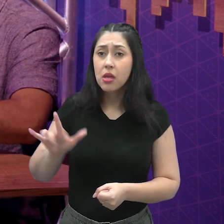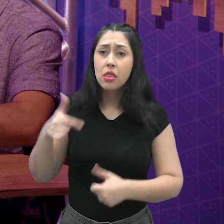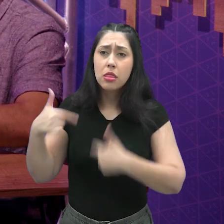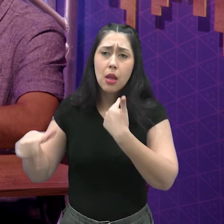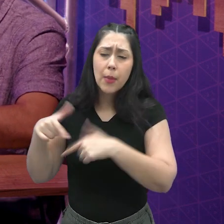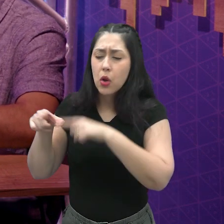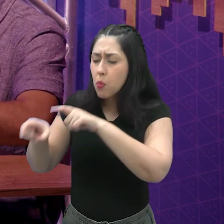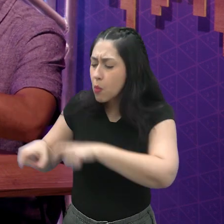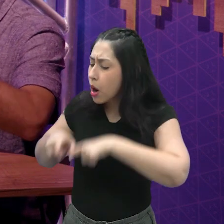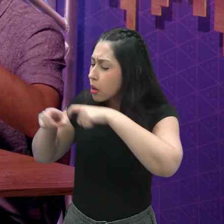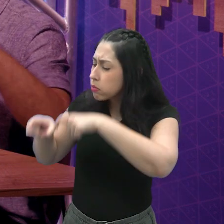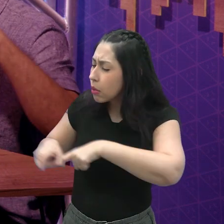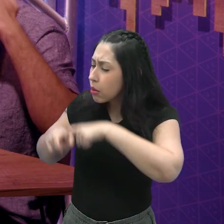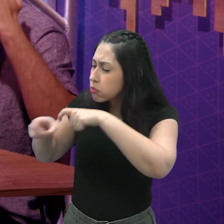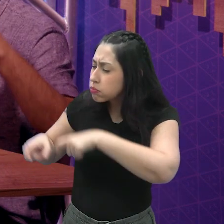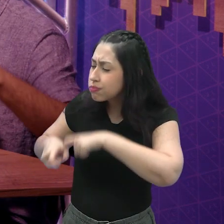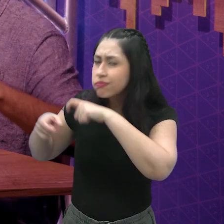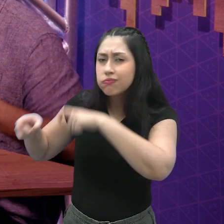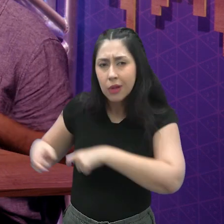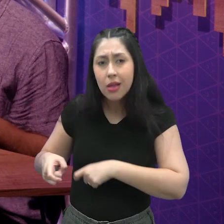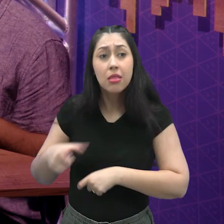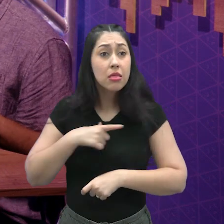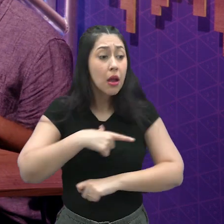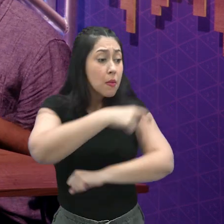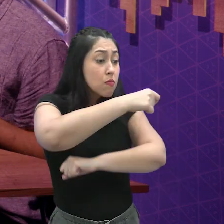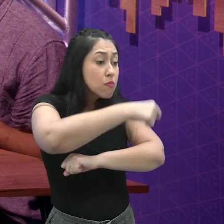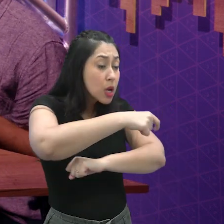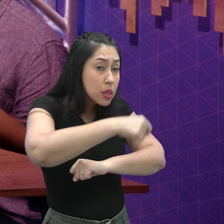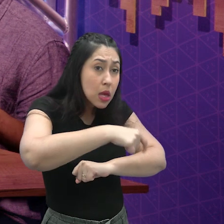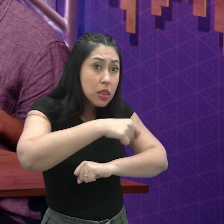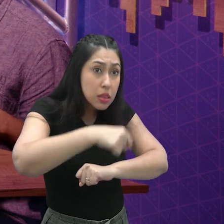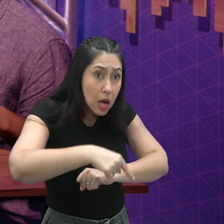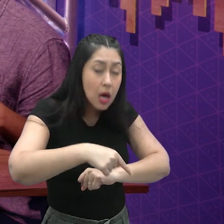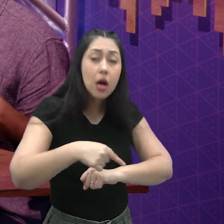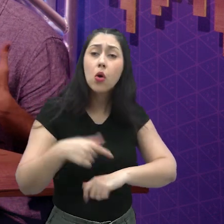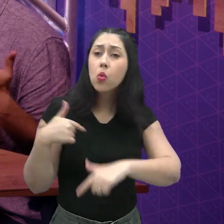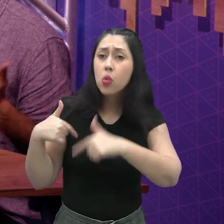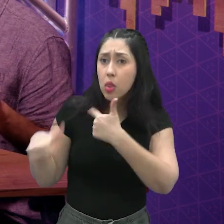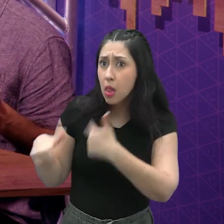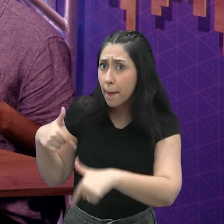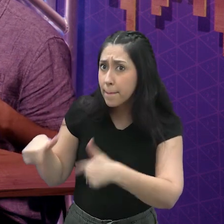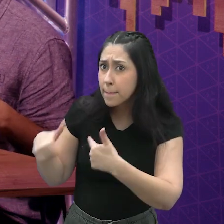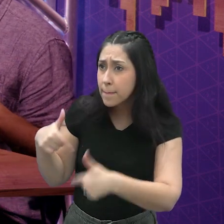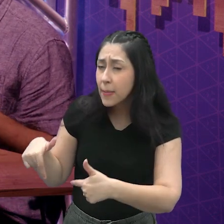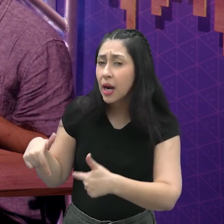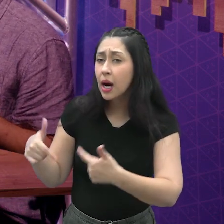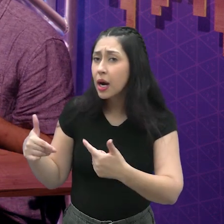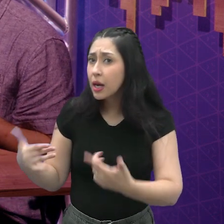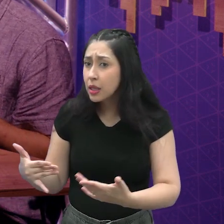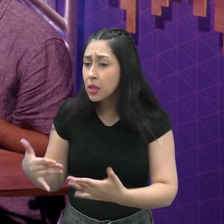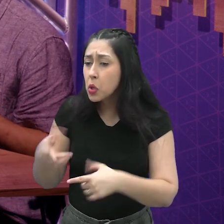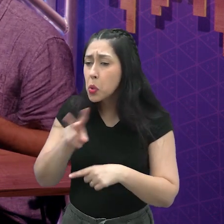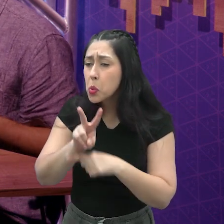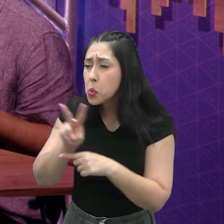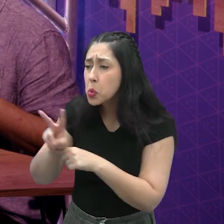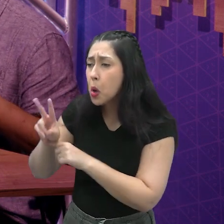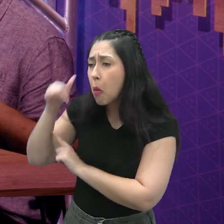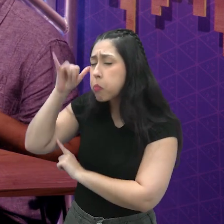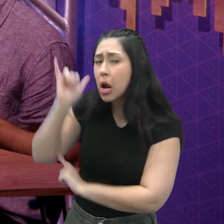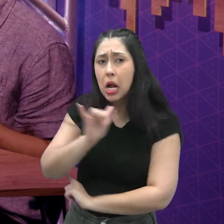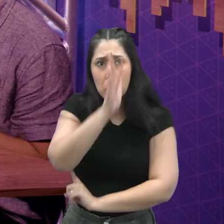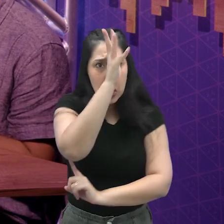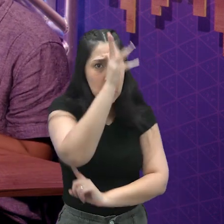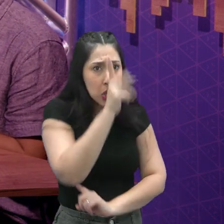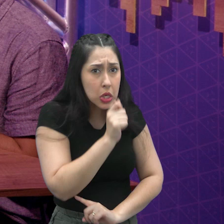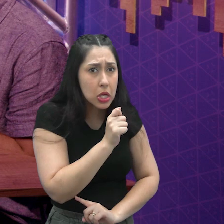que lida com a roça, que tem, né, a sua plantação ali, né? que trabalha, né, com a criação